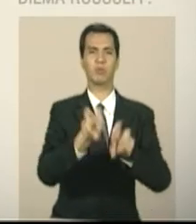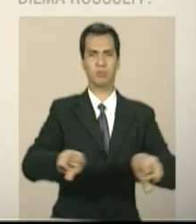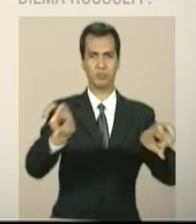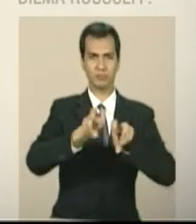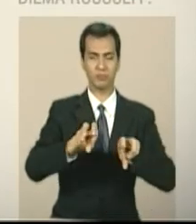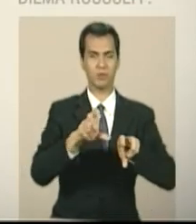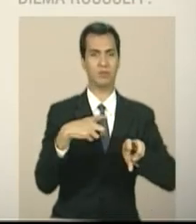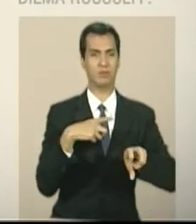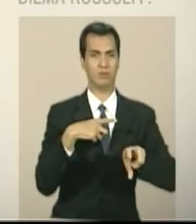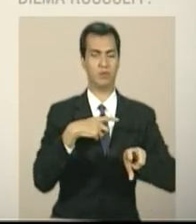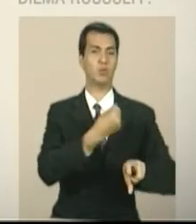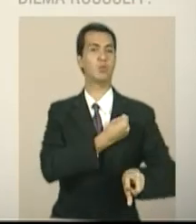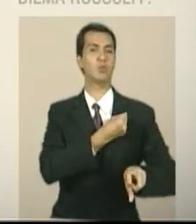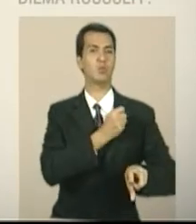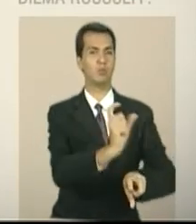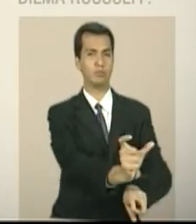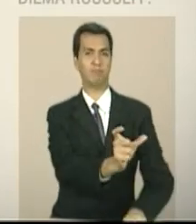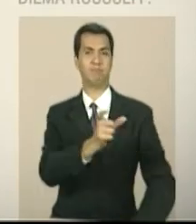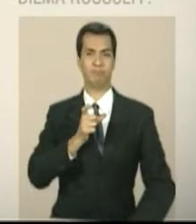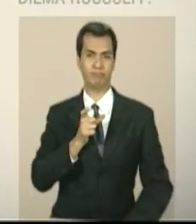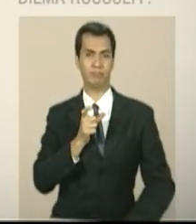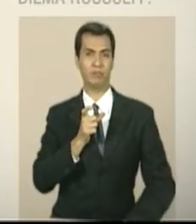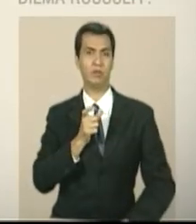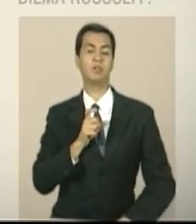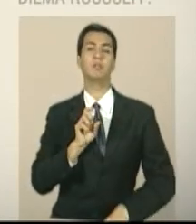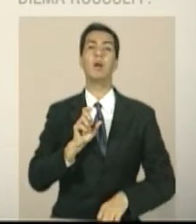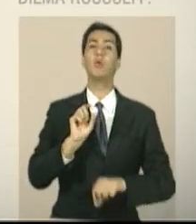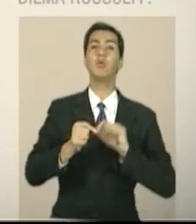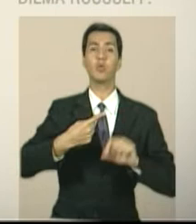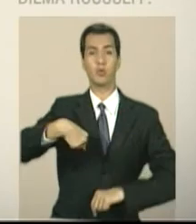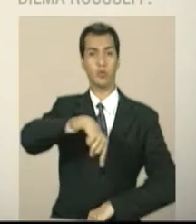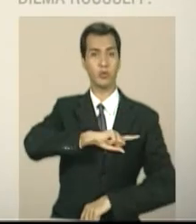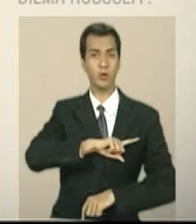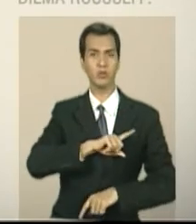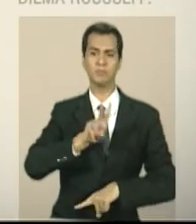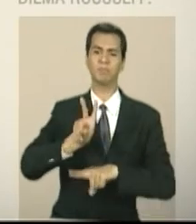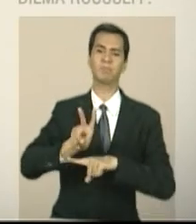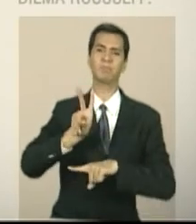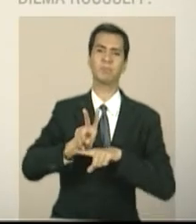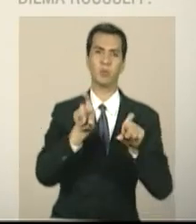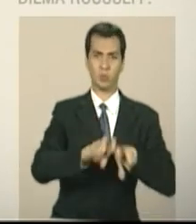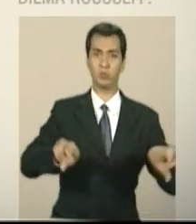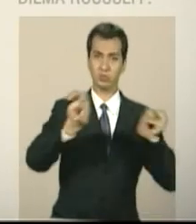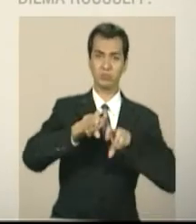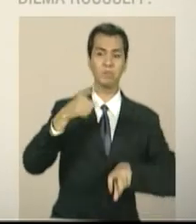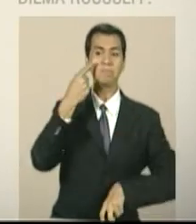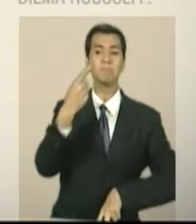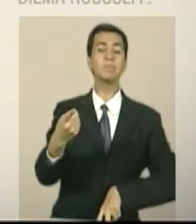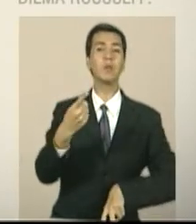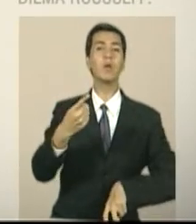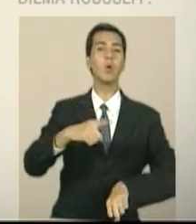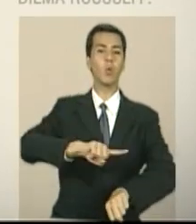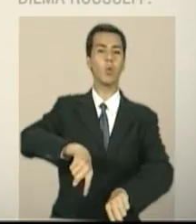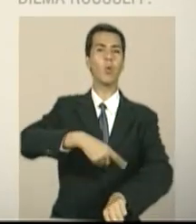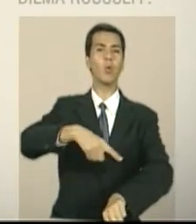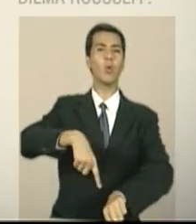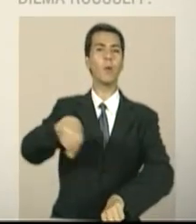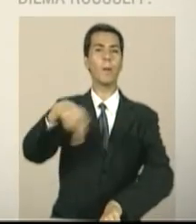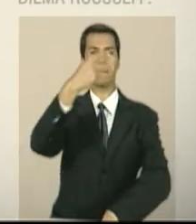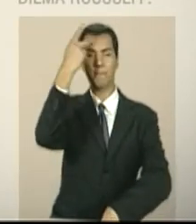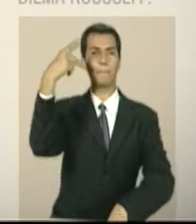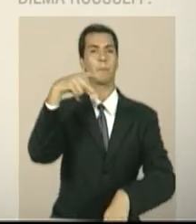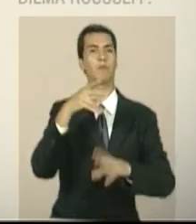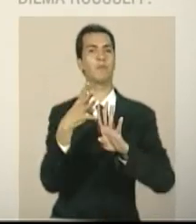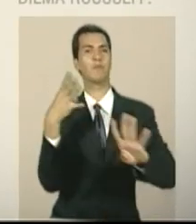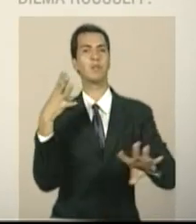ao retirar a senha para atendimento nosso começamos a controlar pelo computador o tempo que ela fica na